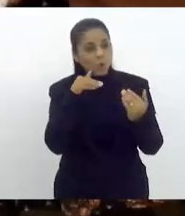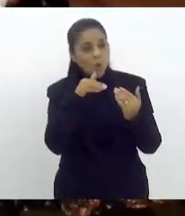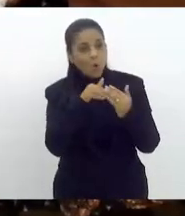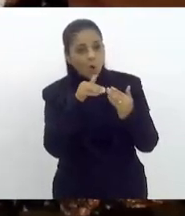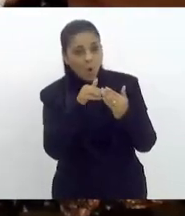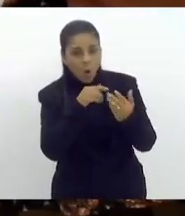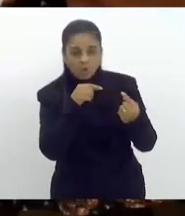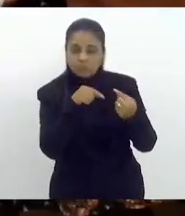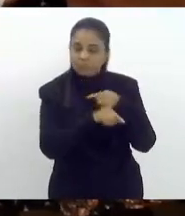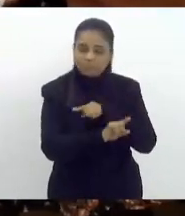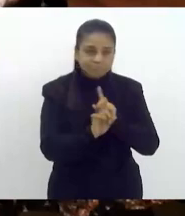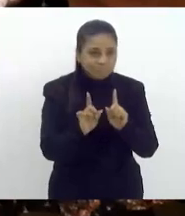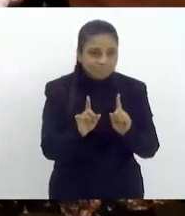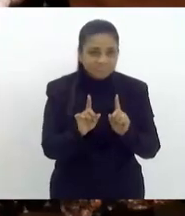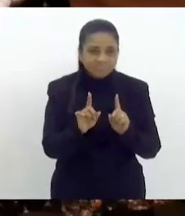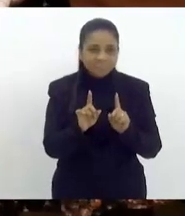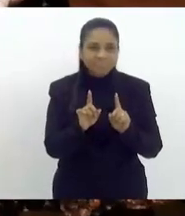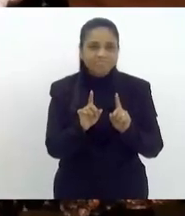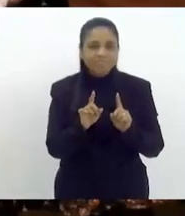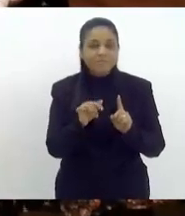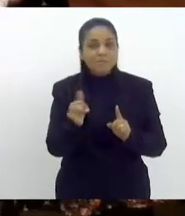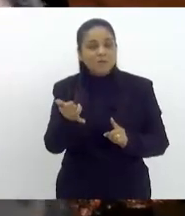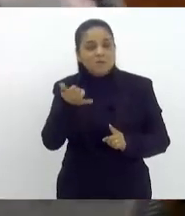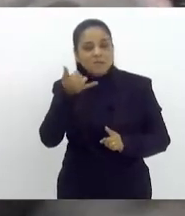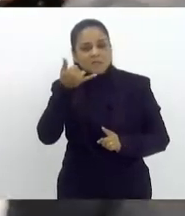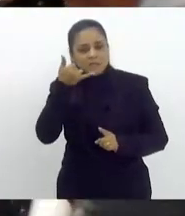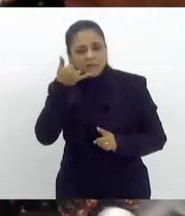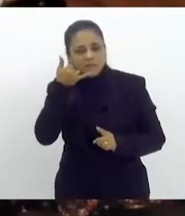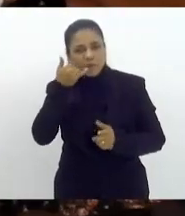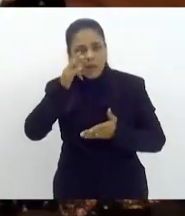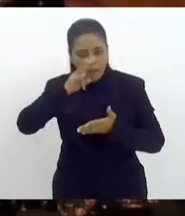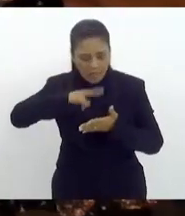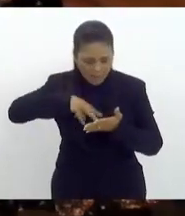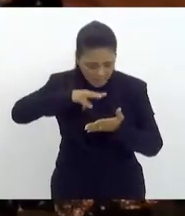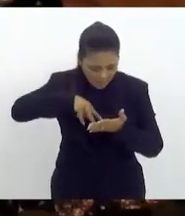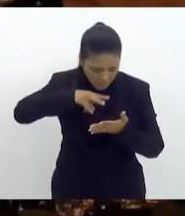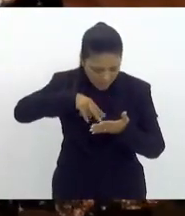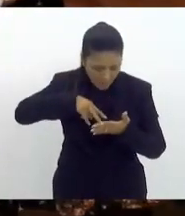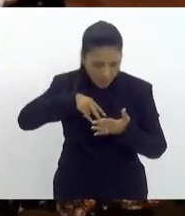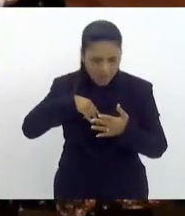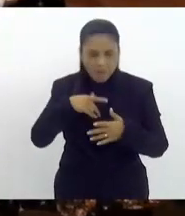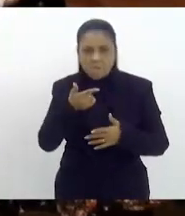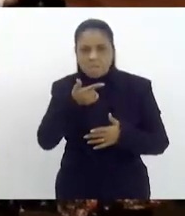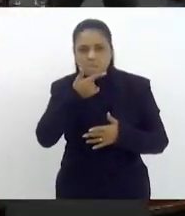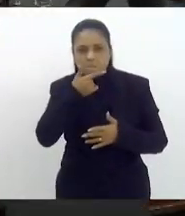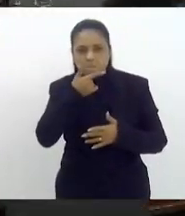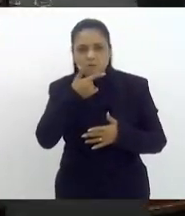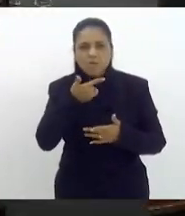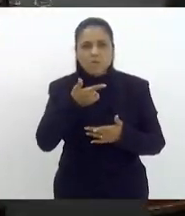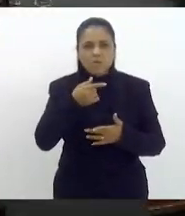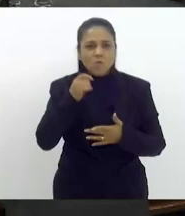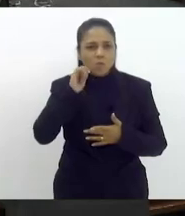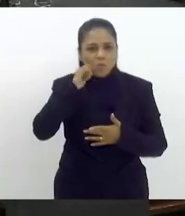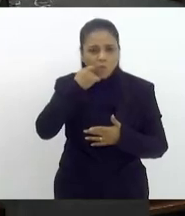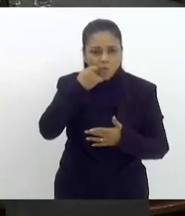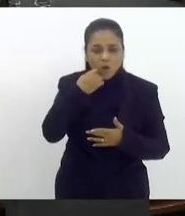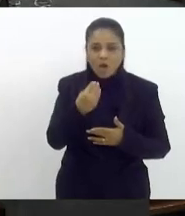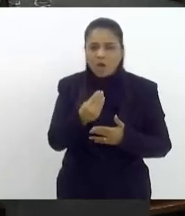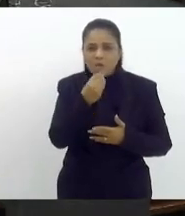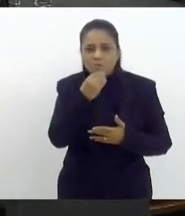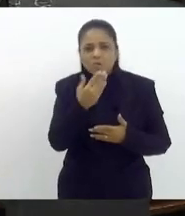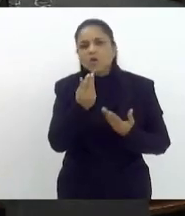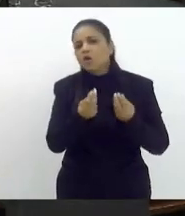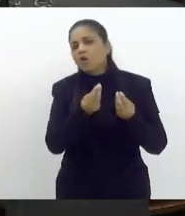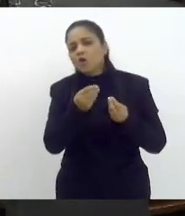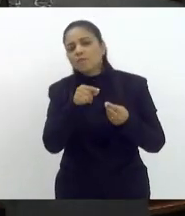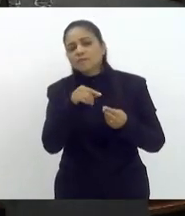se vossa excelência pega o telefone lê um monte de coisa fala do Pão de Queijo fala dentro do hambúrguer como é que